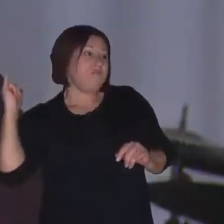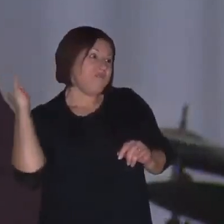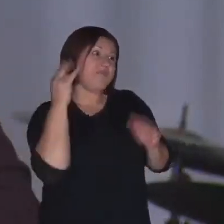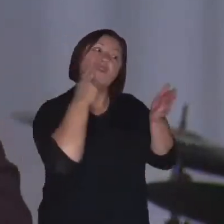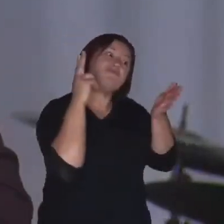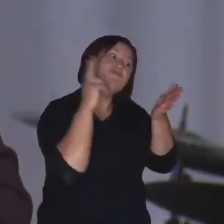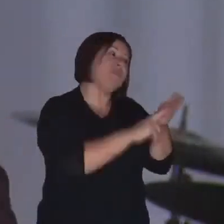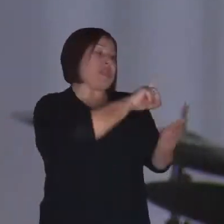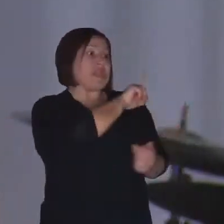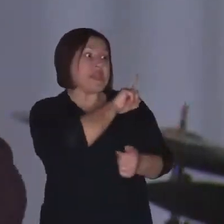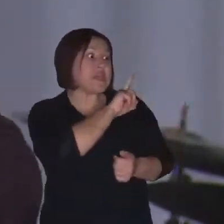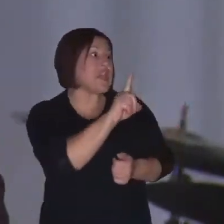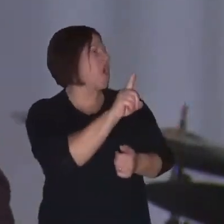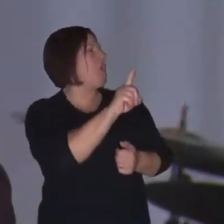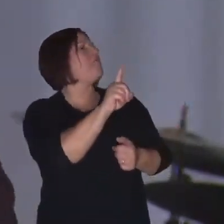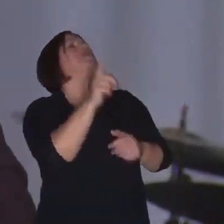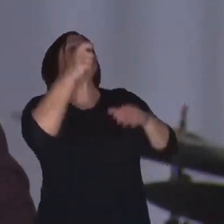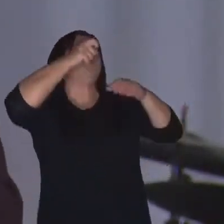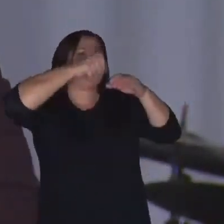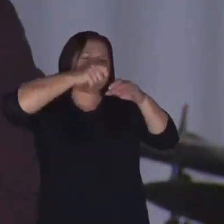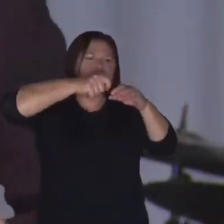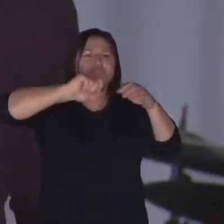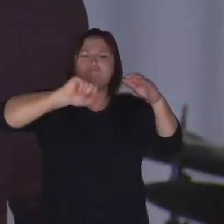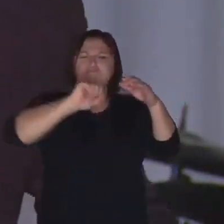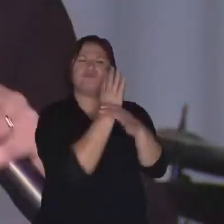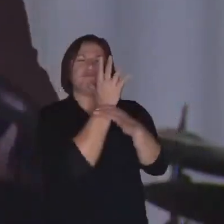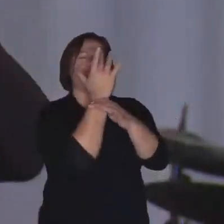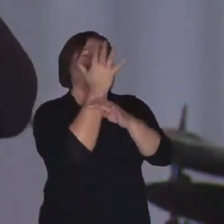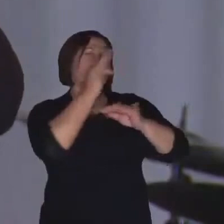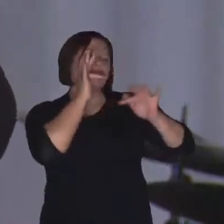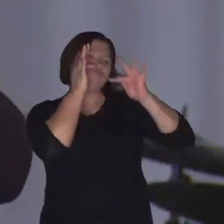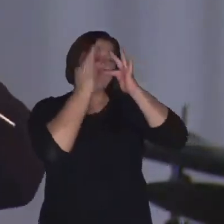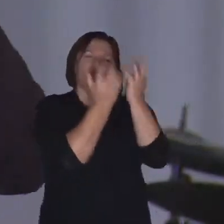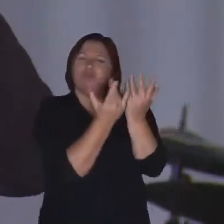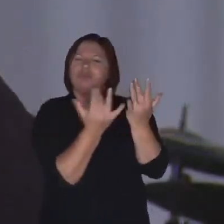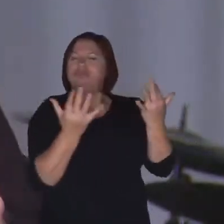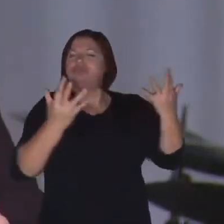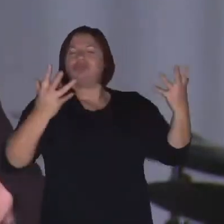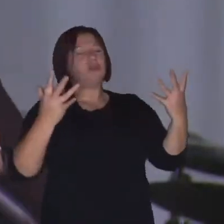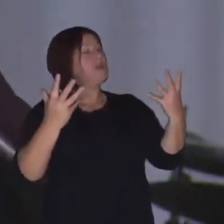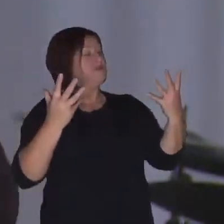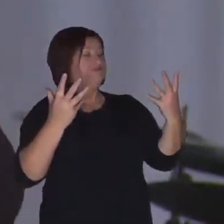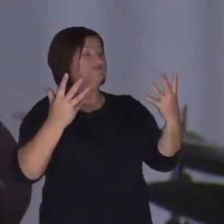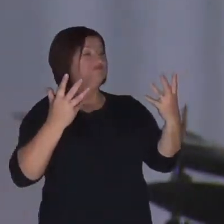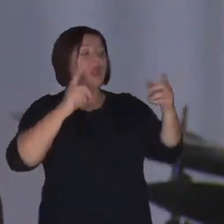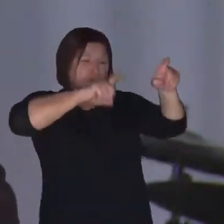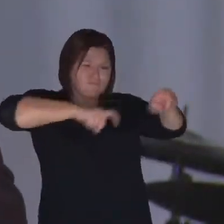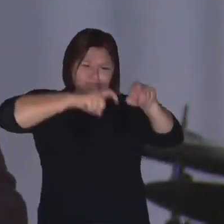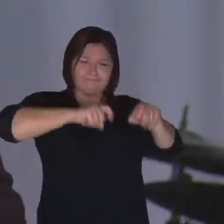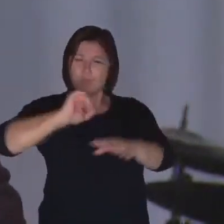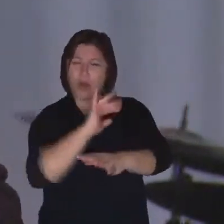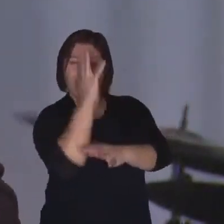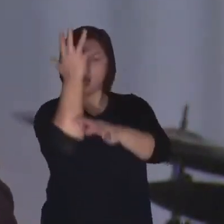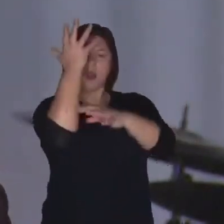filho. E agora uma das coisas mais interessantes, que enquanto que os falsos profetas queriam